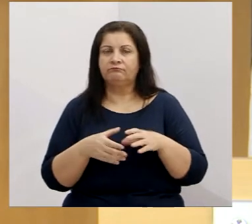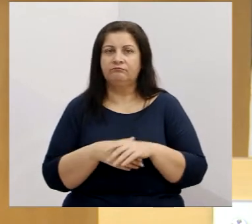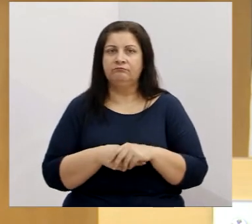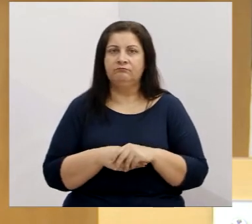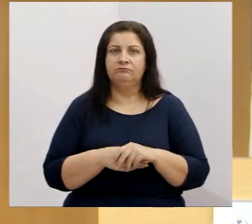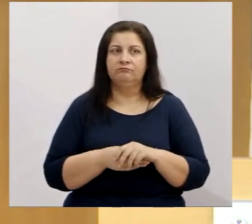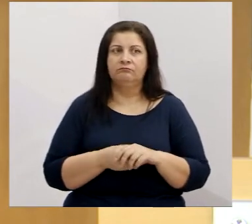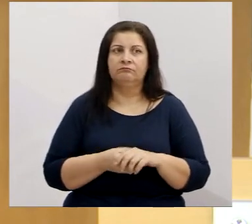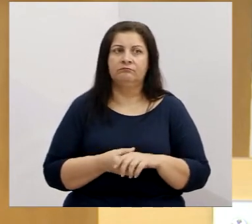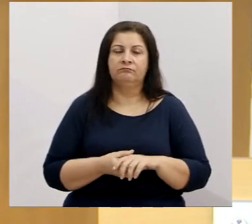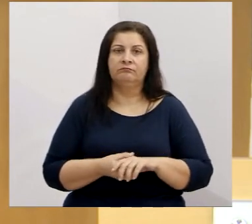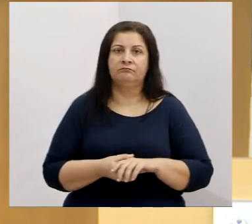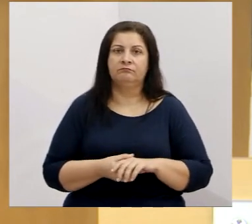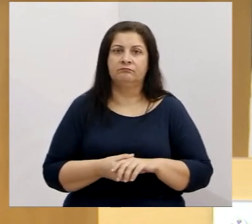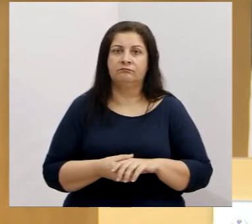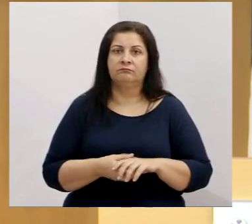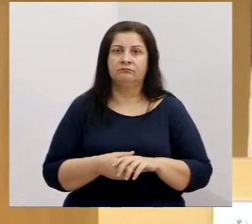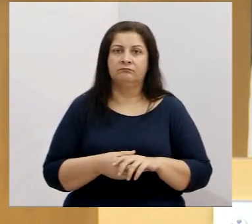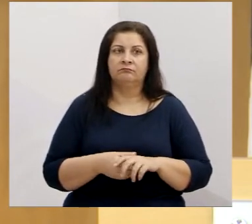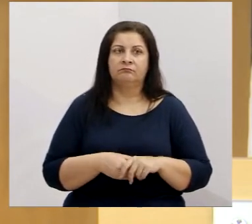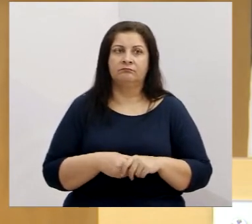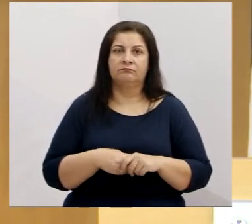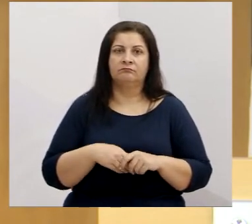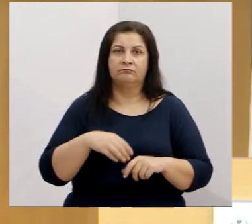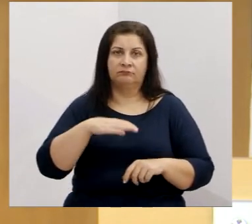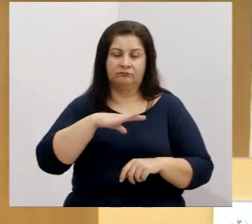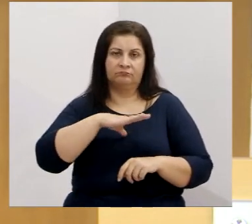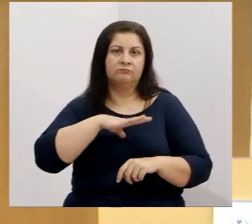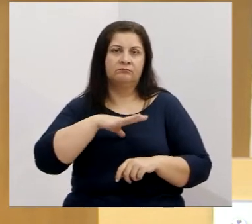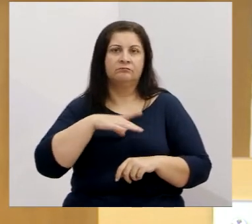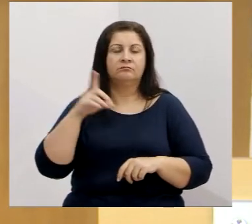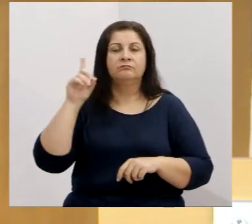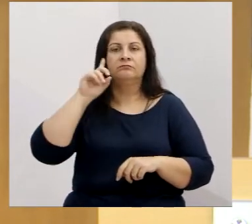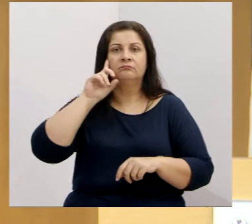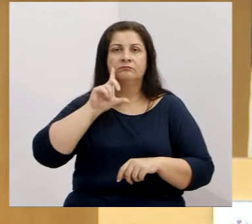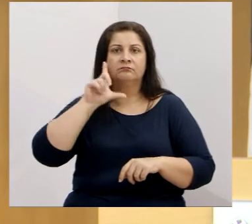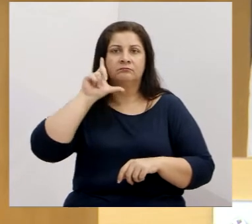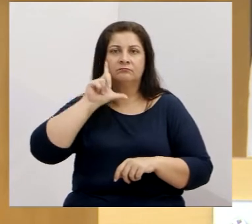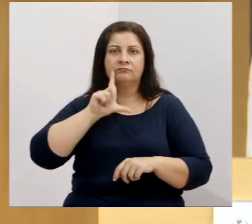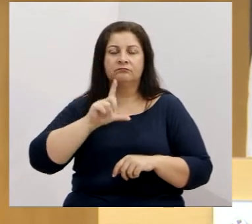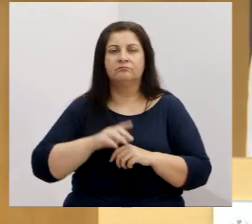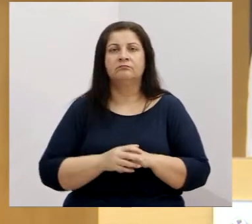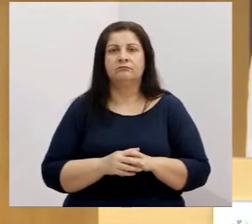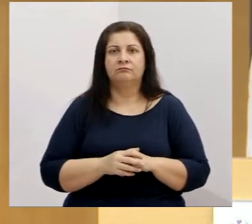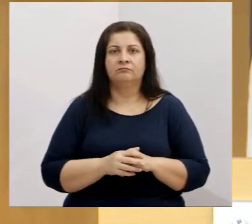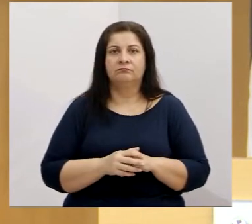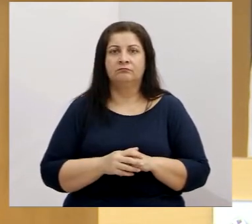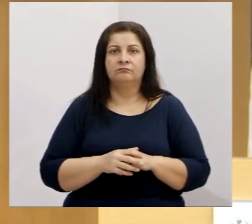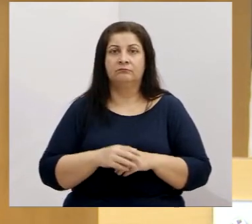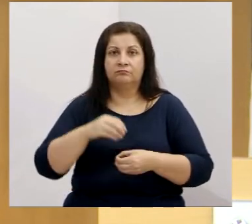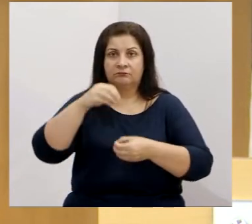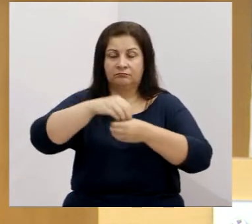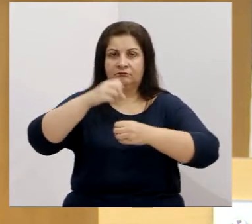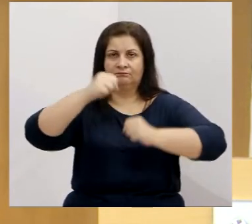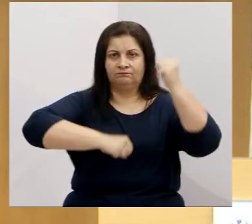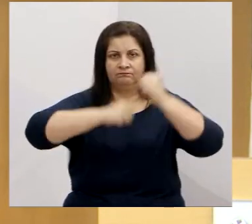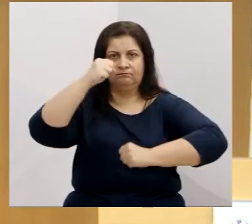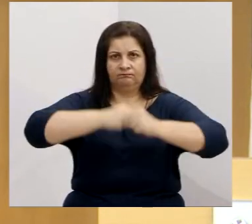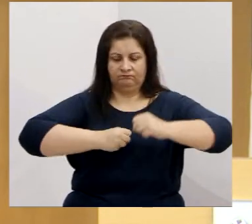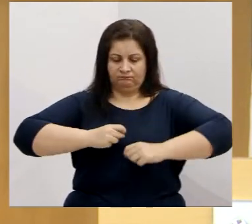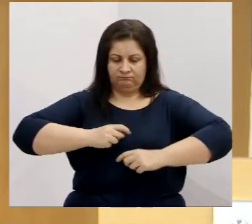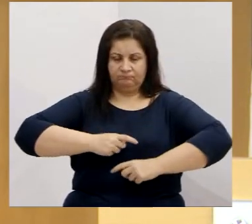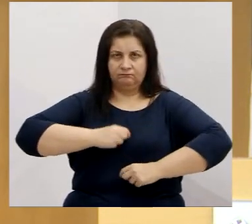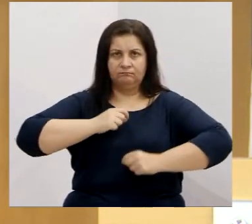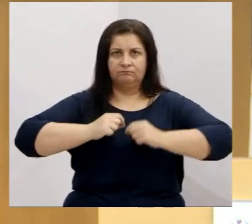bom e até então que na Cidade Nova Nova York em uma fábrica de camisa